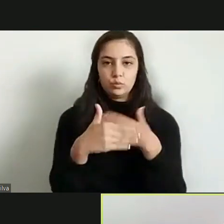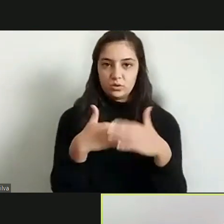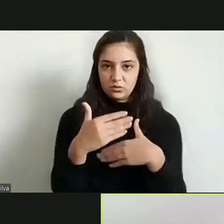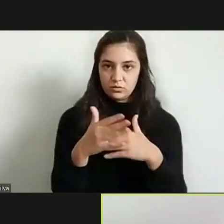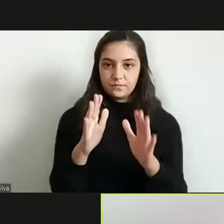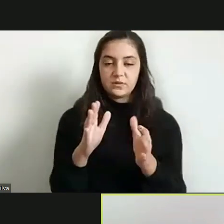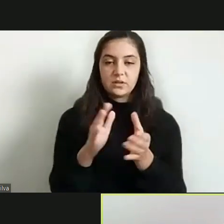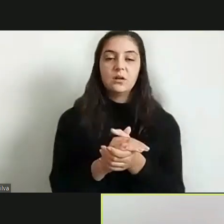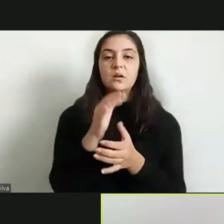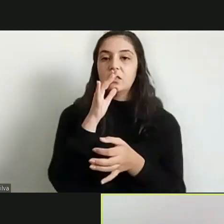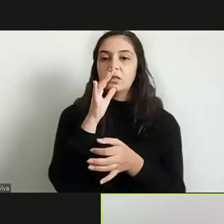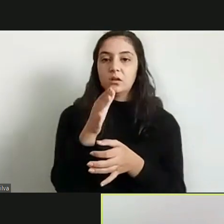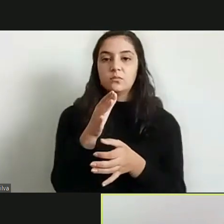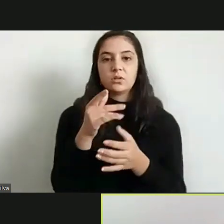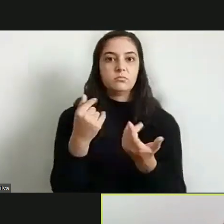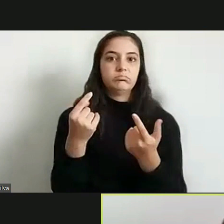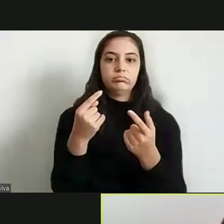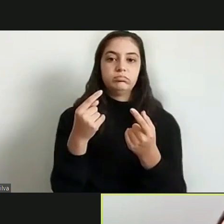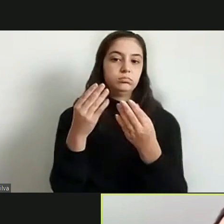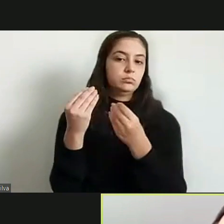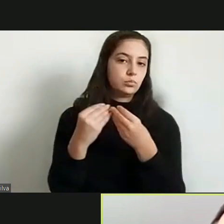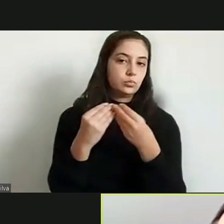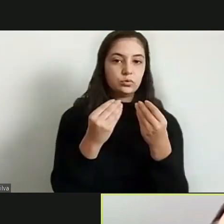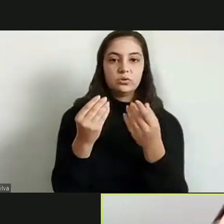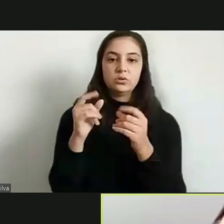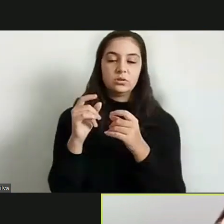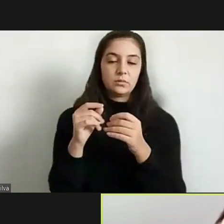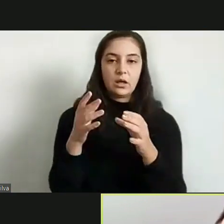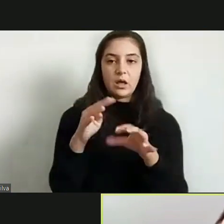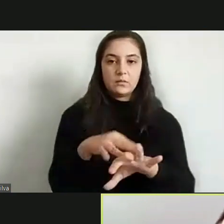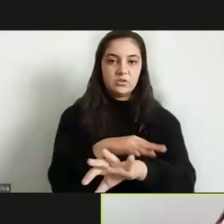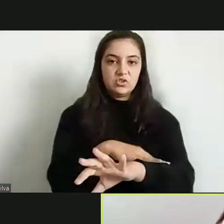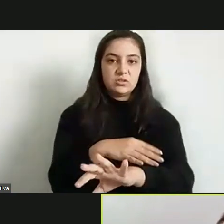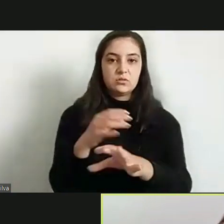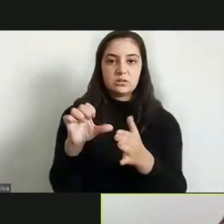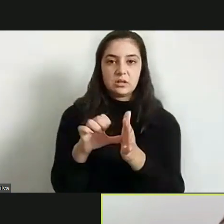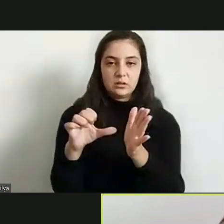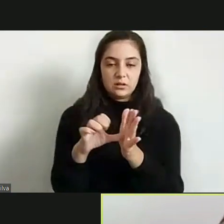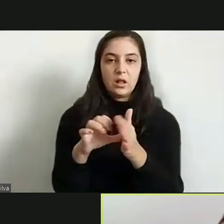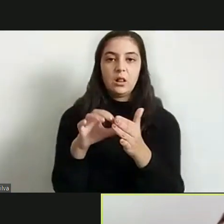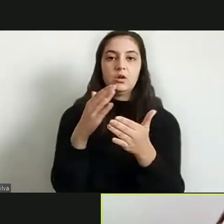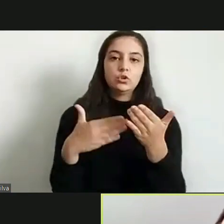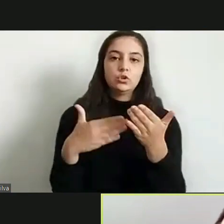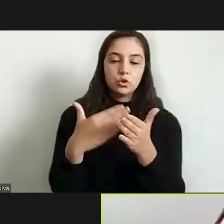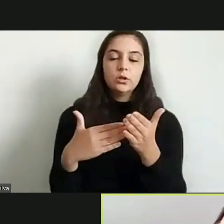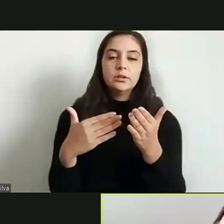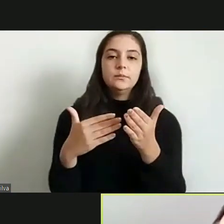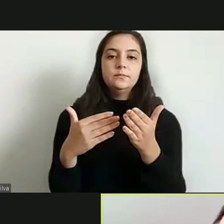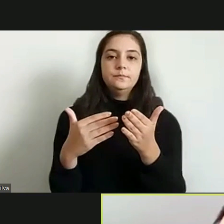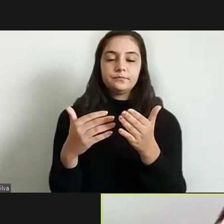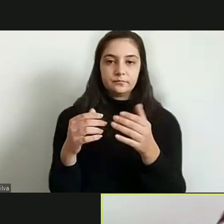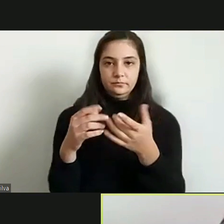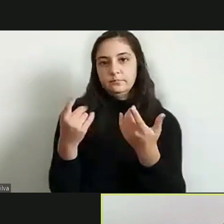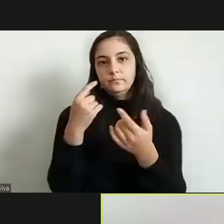digamos, são muitas as autarquias e também a própria Administração Central, escolas, enfim, têm vindo a experimentar